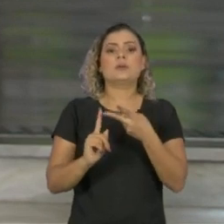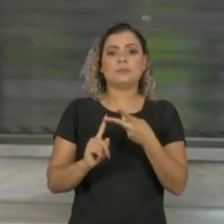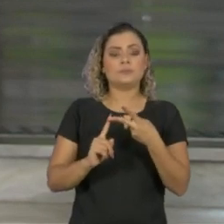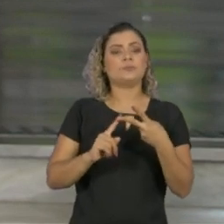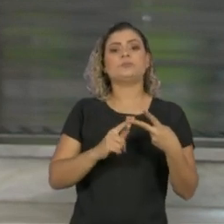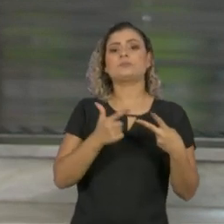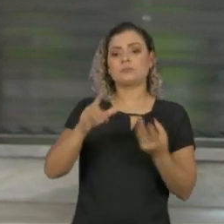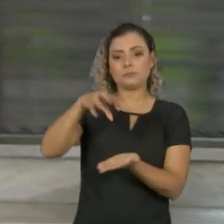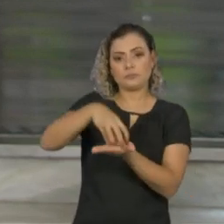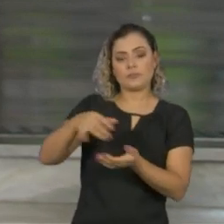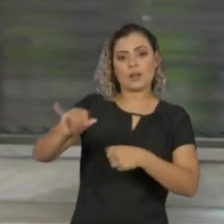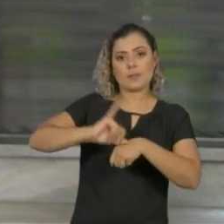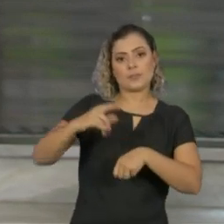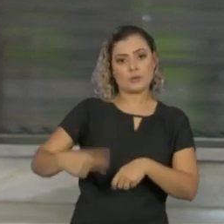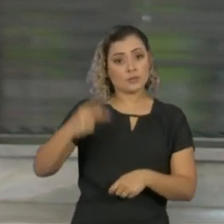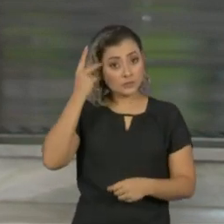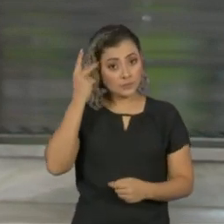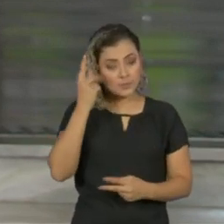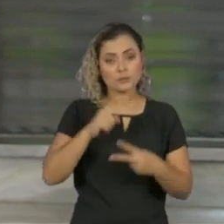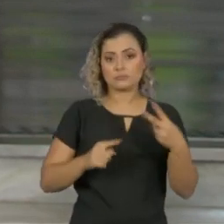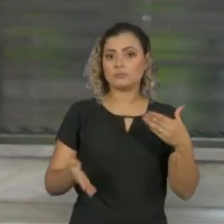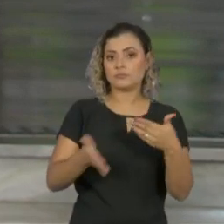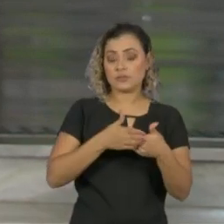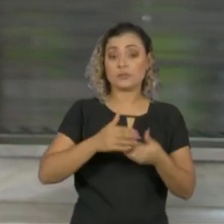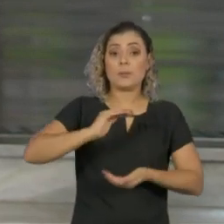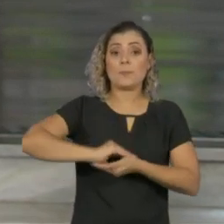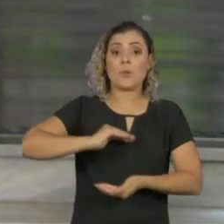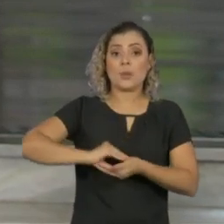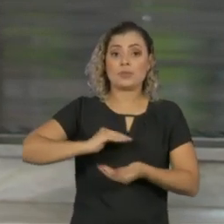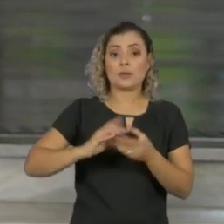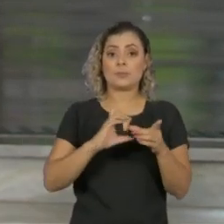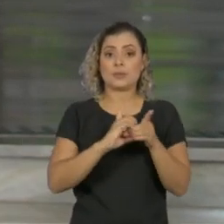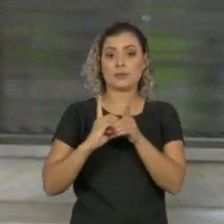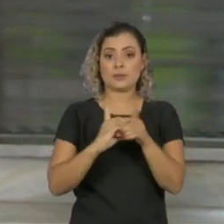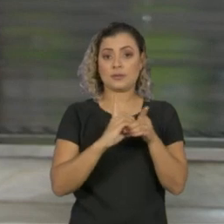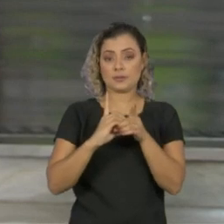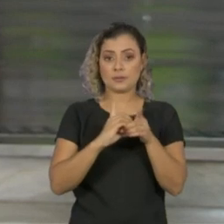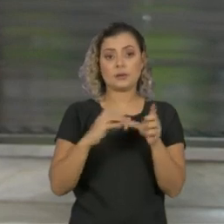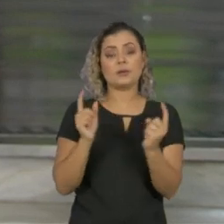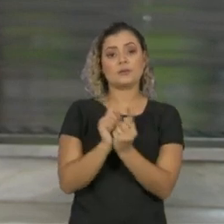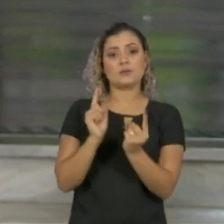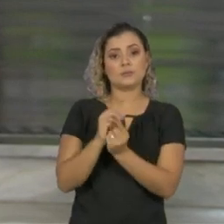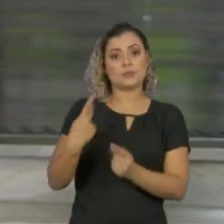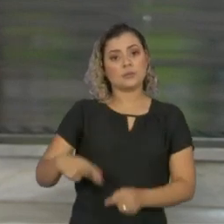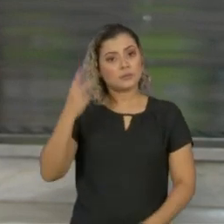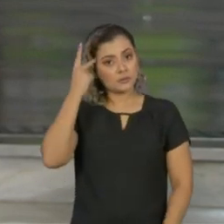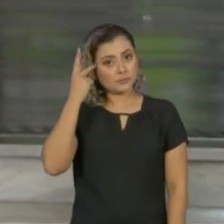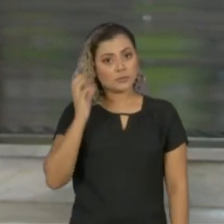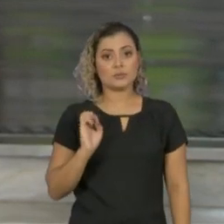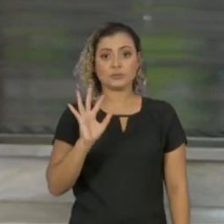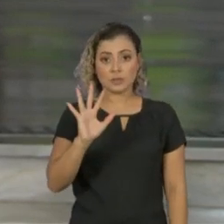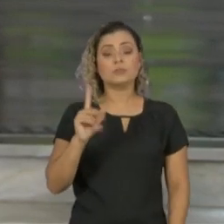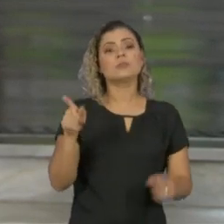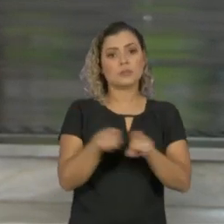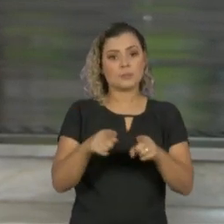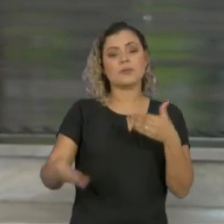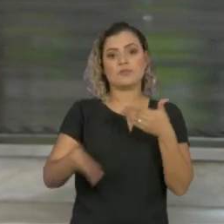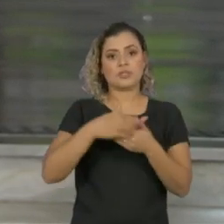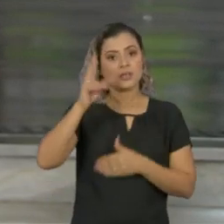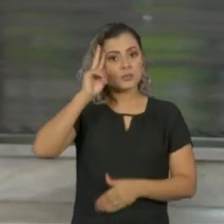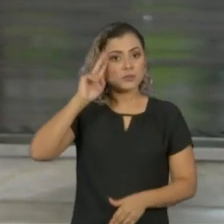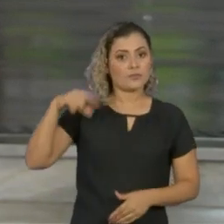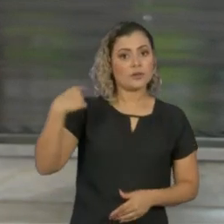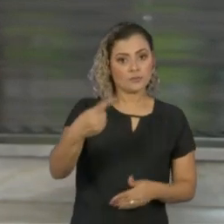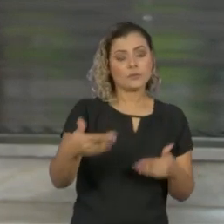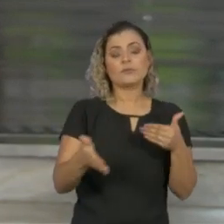aqui na capital de São Paulo. Poupa Tempo Detran e Junta Comercial do Estado de São Paulo também serão fechados na